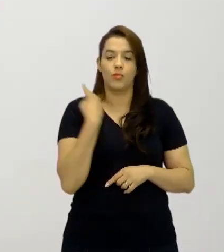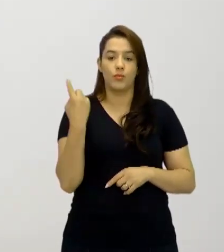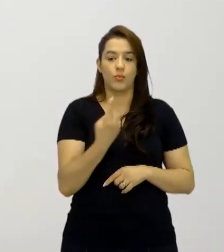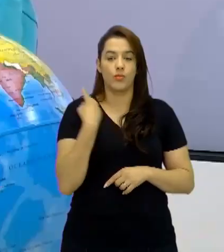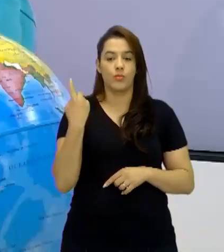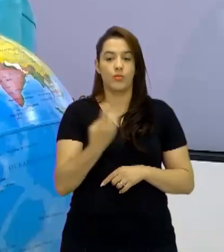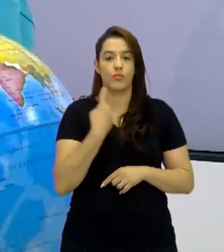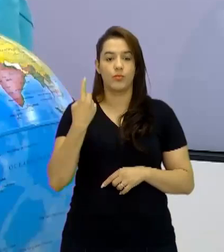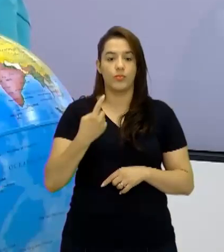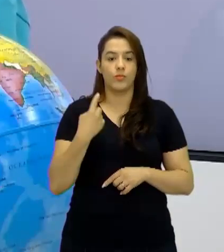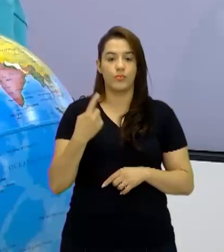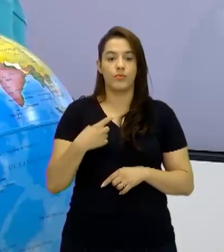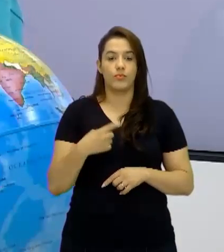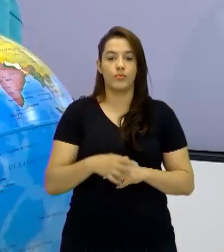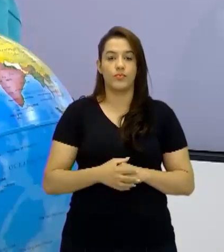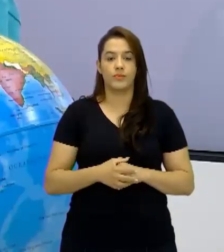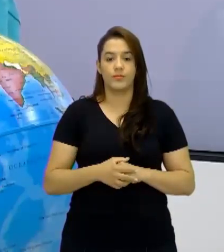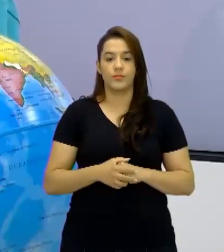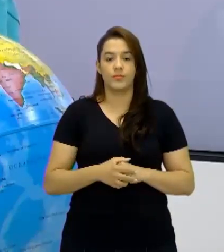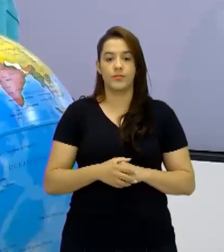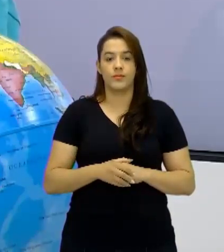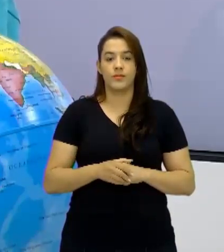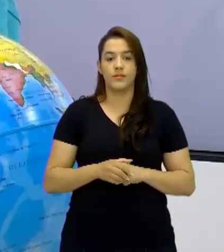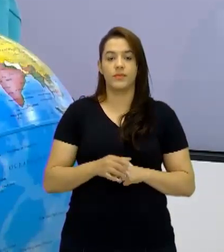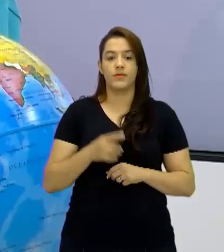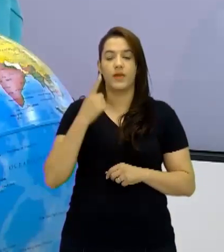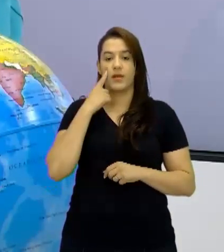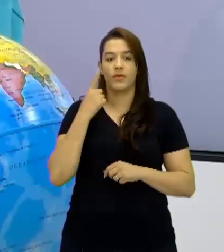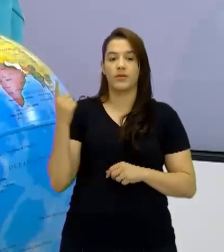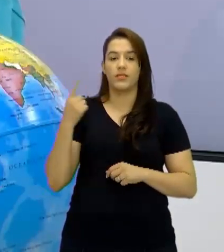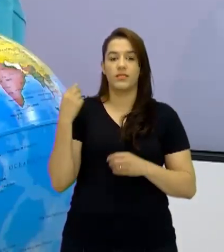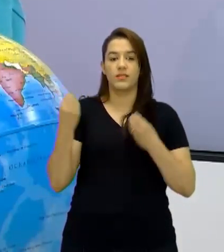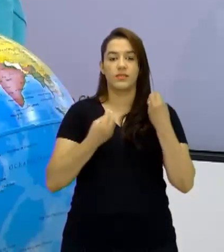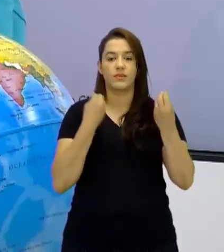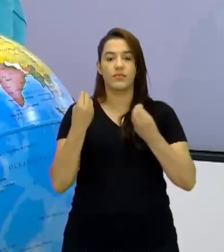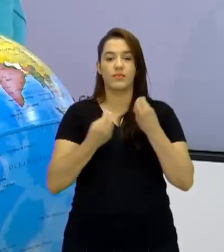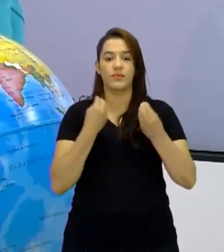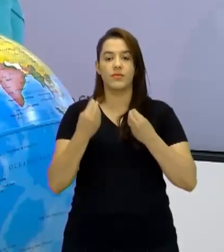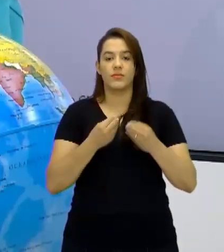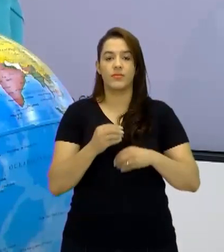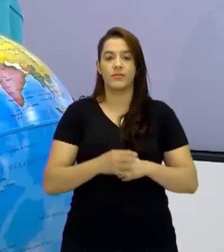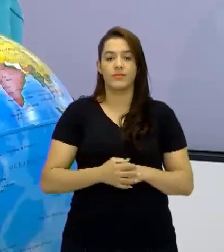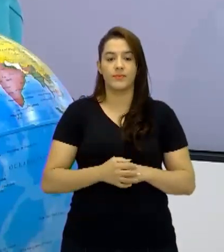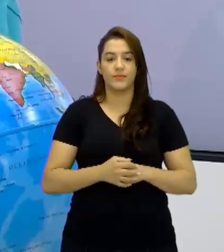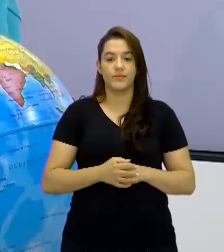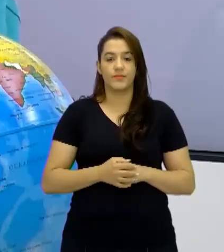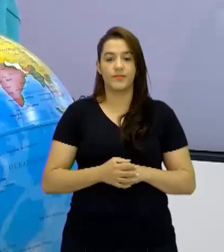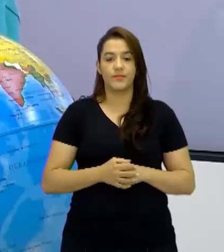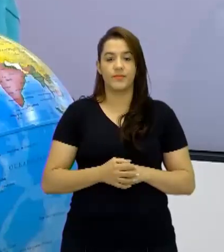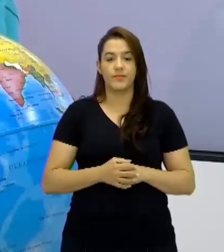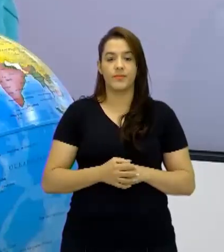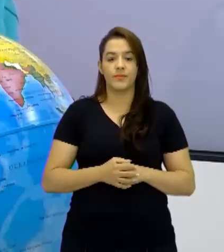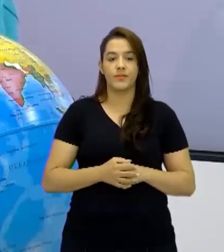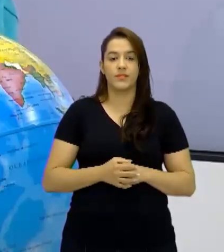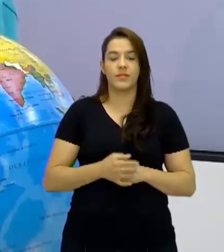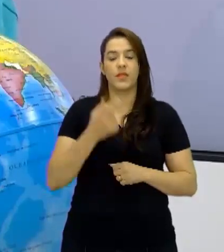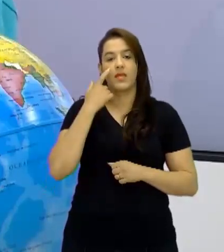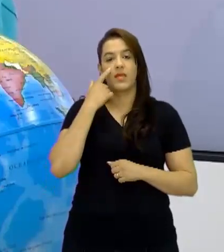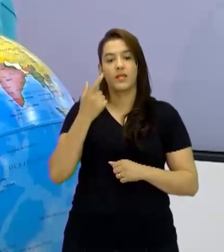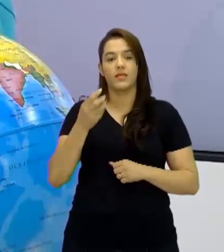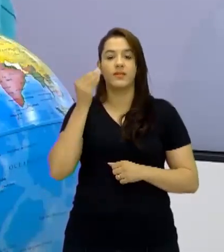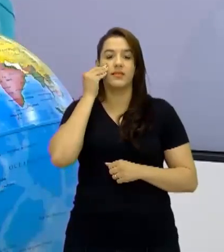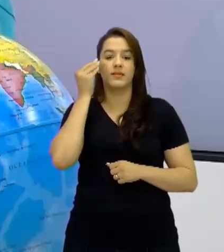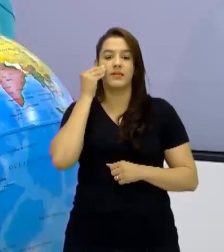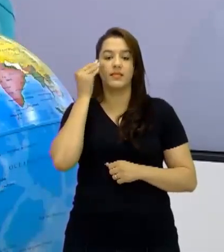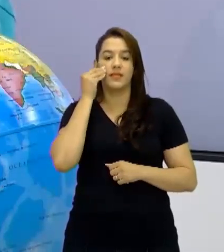ó, se eu girar assim, ó, ele tende naturalmente a concentrar ali, ó, alguma coisa mais gordinha